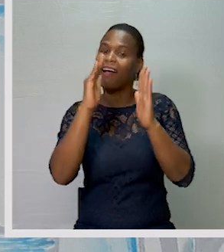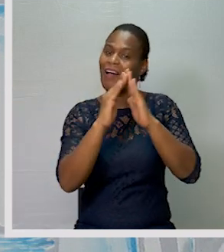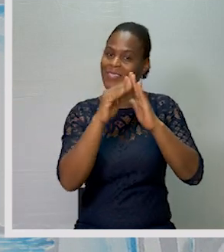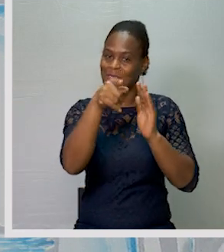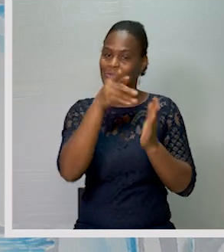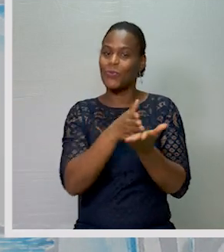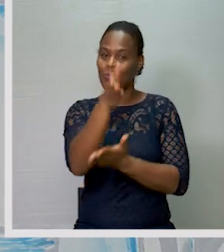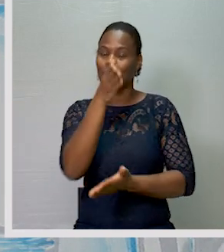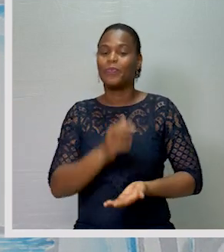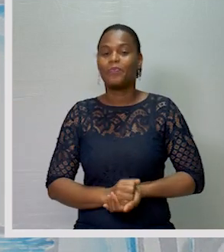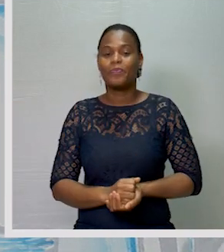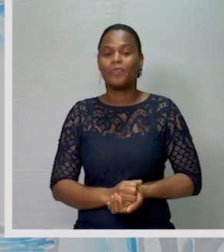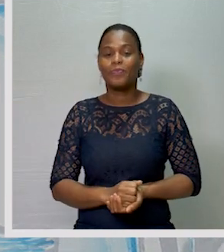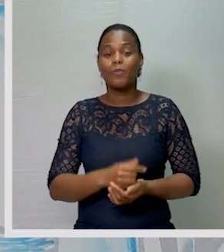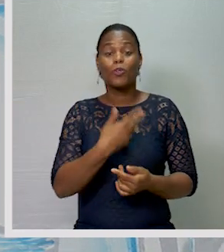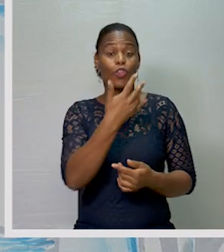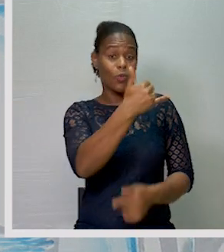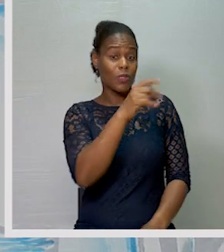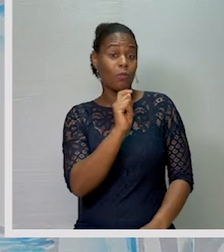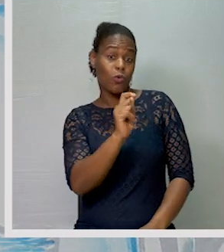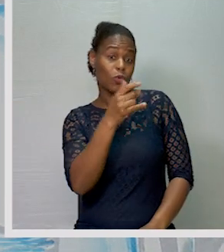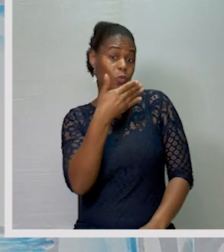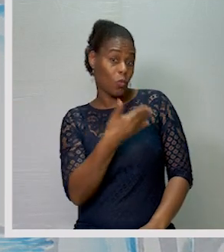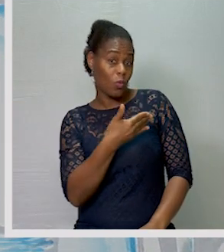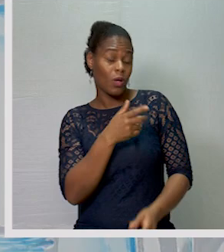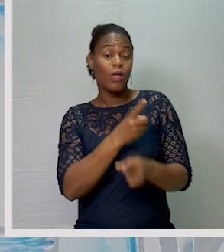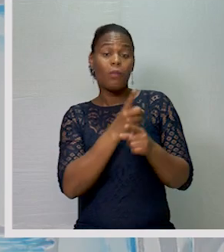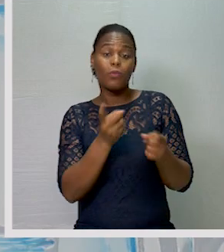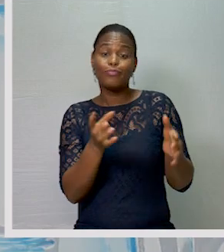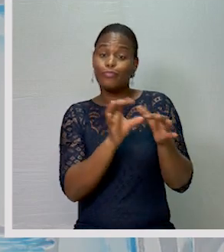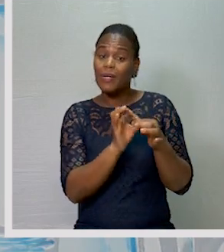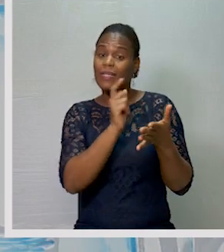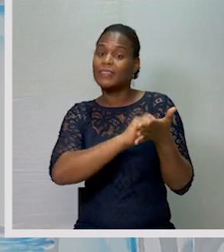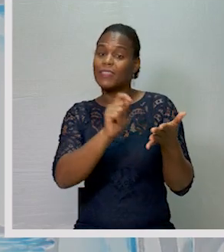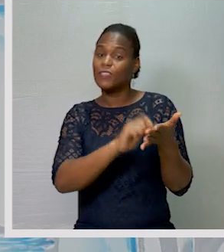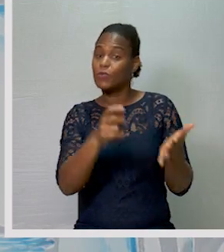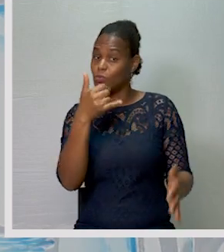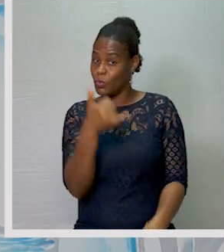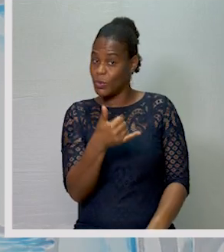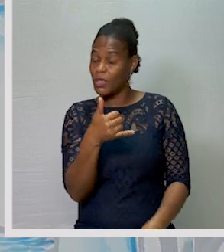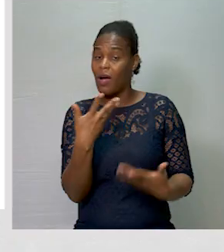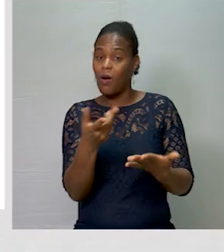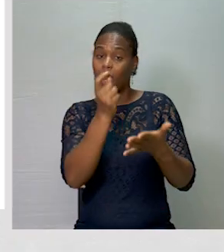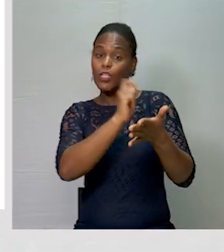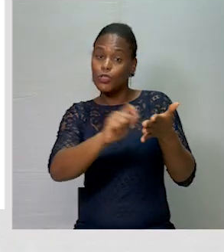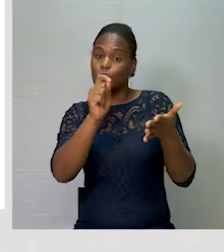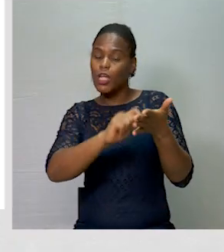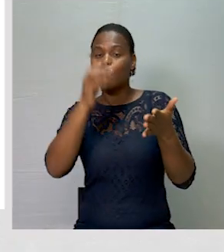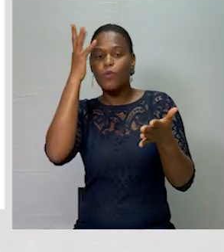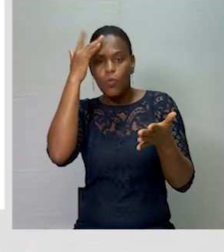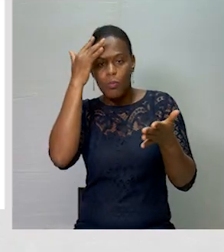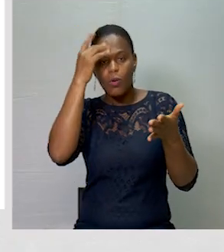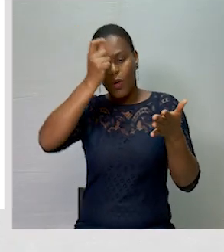dar continuidade lá em casa. E o 2.1, porque tem a ver com o exercício 2, escrevam